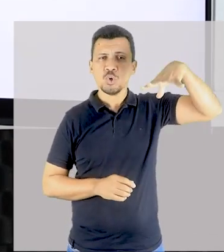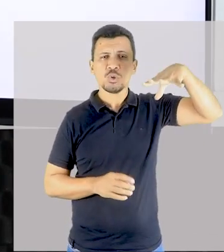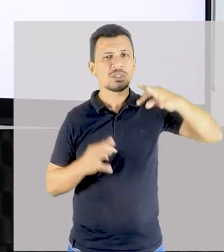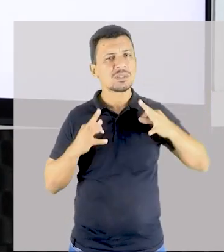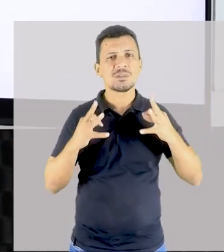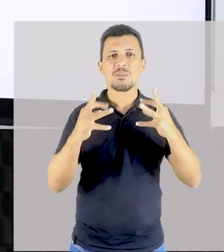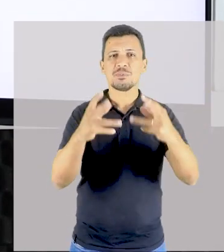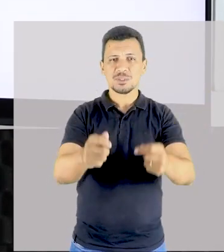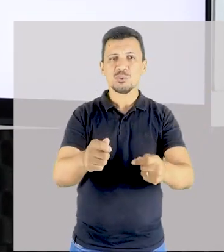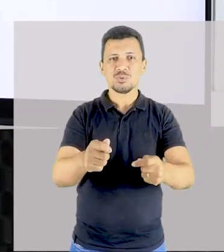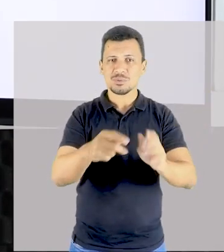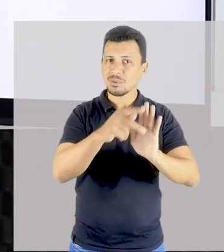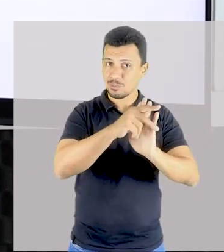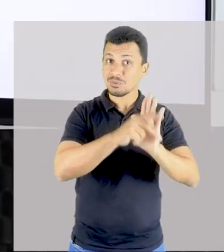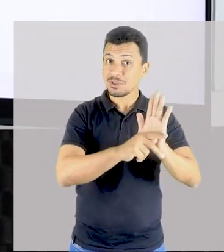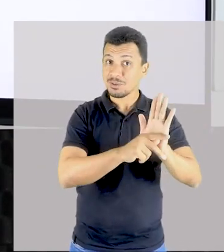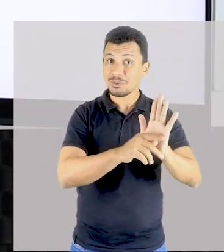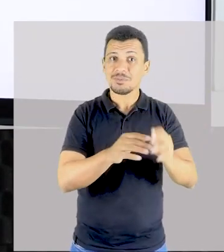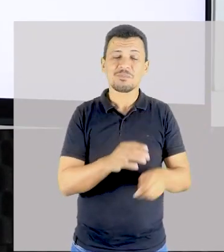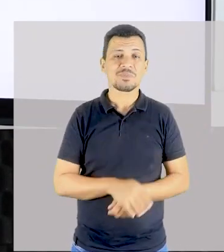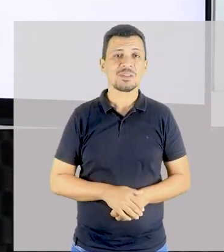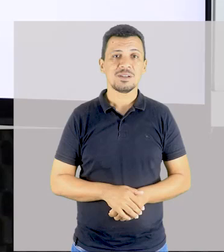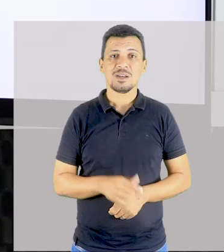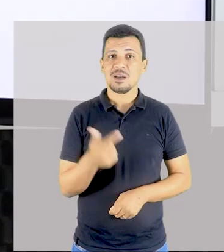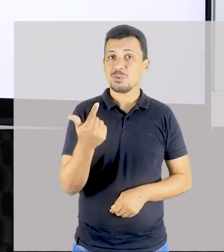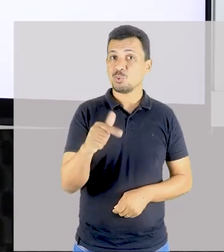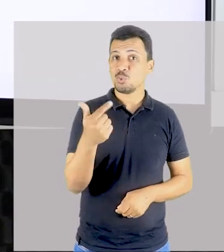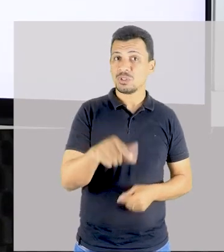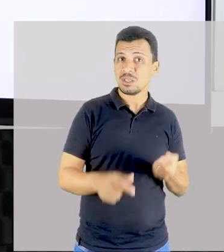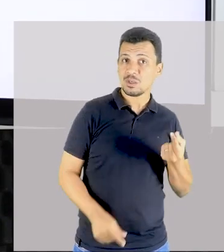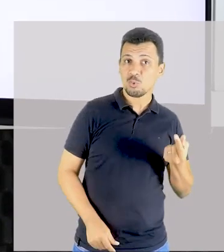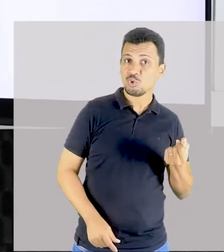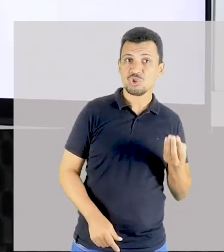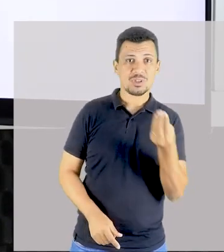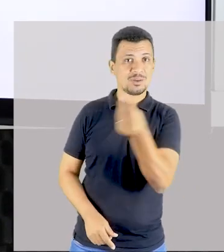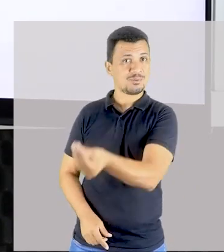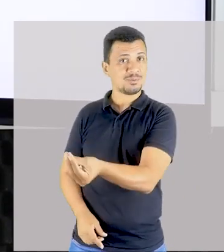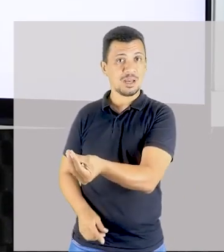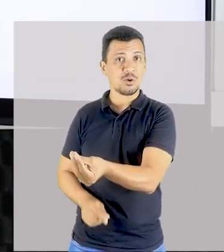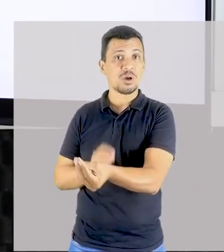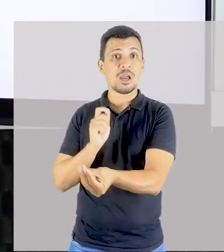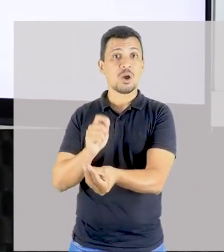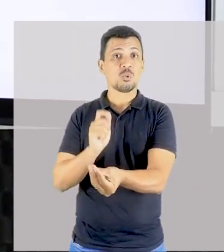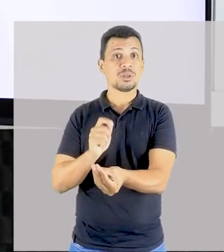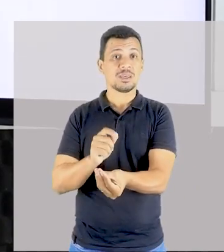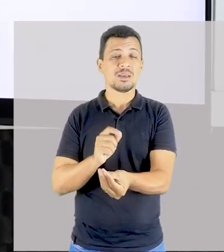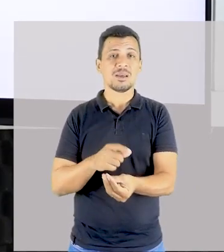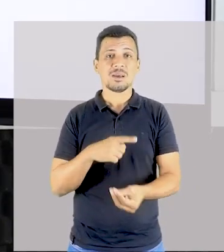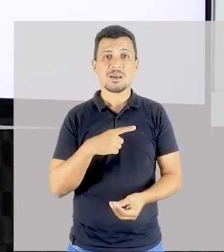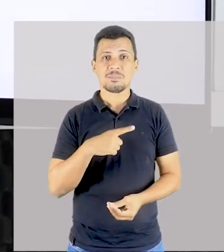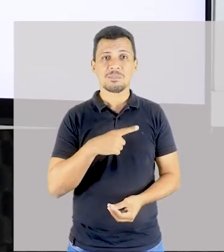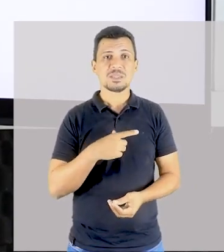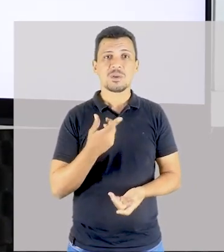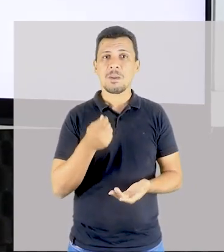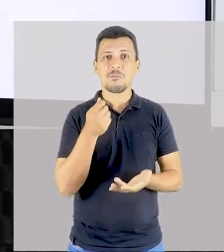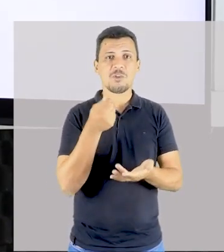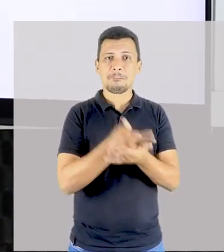por exemplo entendeu Então nesse caso não tem a transferência do dinheiro em si mas é a transferência do benefício